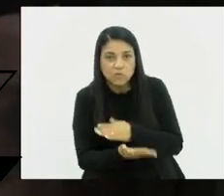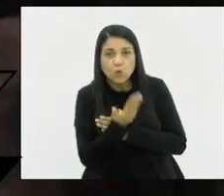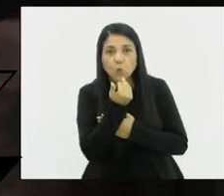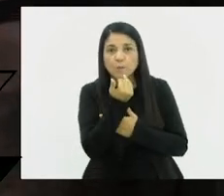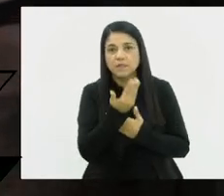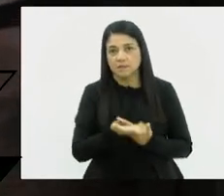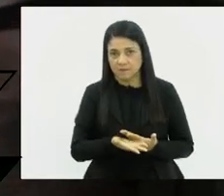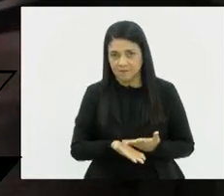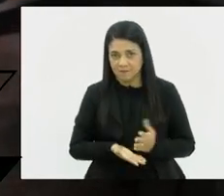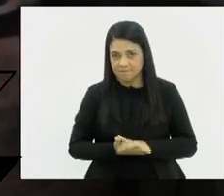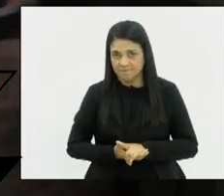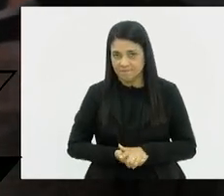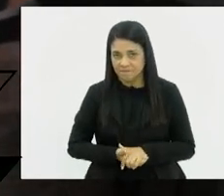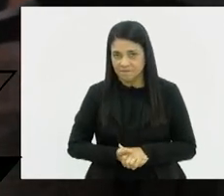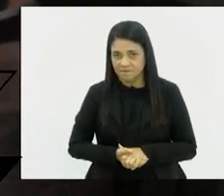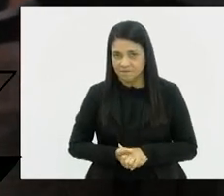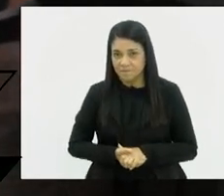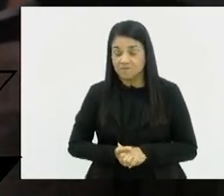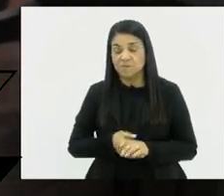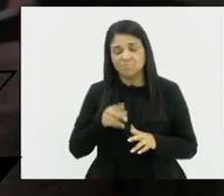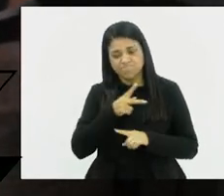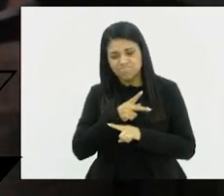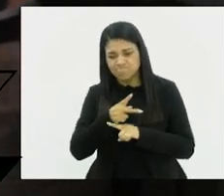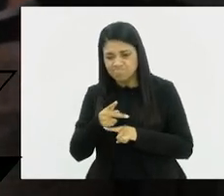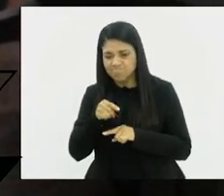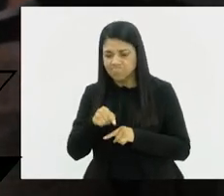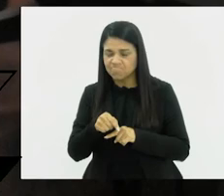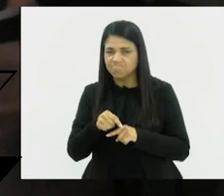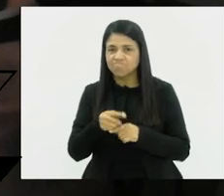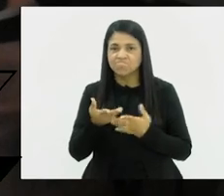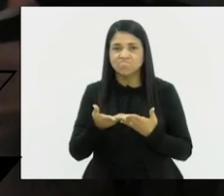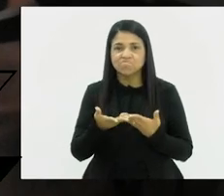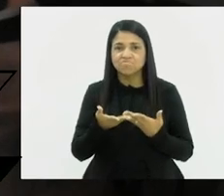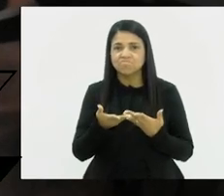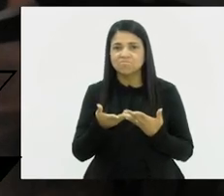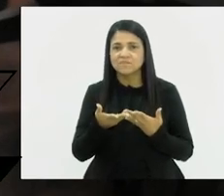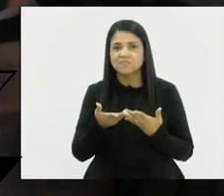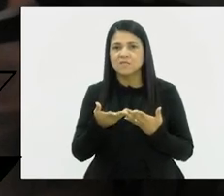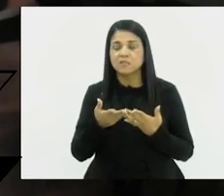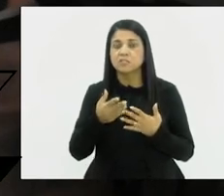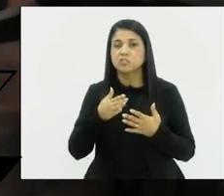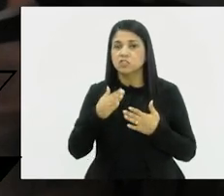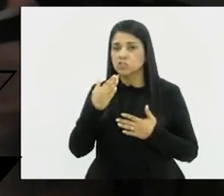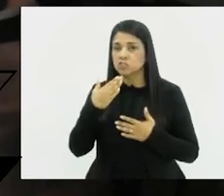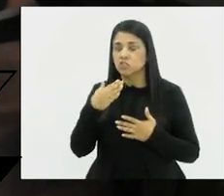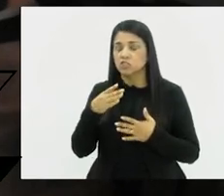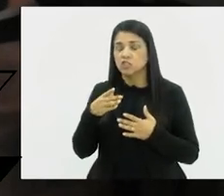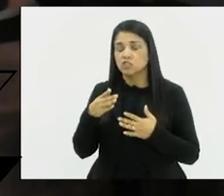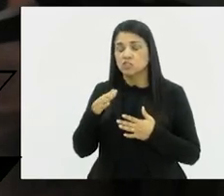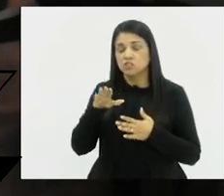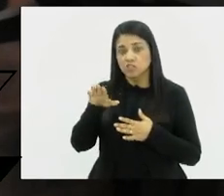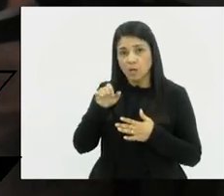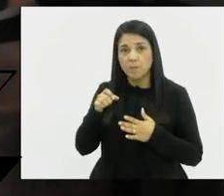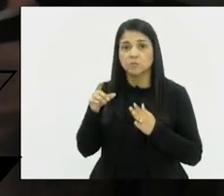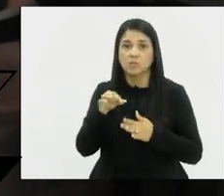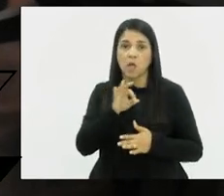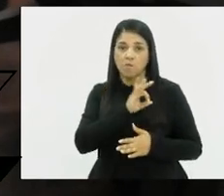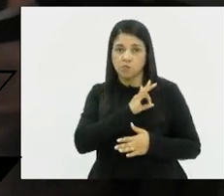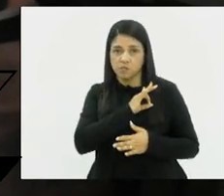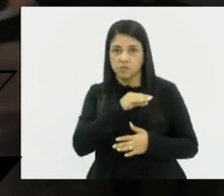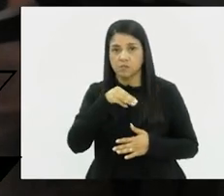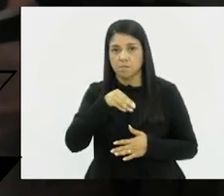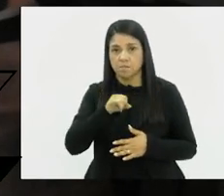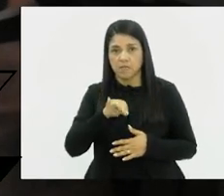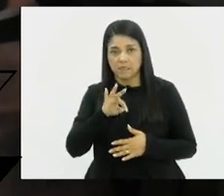E nós fomos lá, né, ver a situação, acionamos a Polícia Militar. Aliás, eu quero agradecer